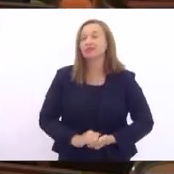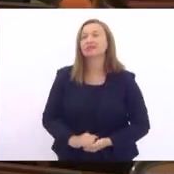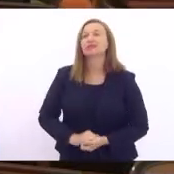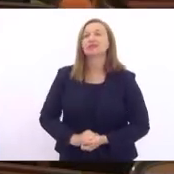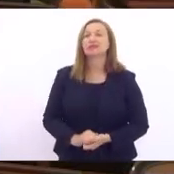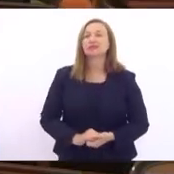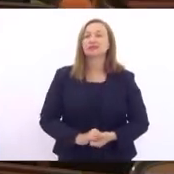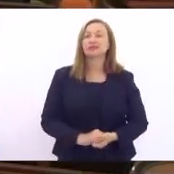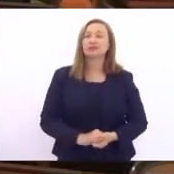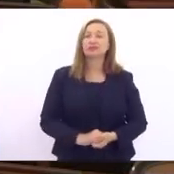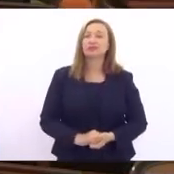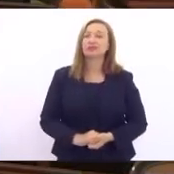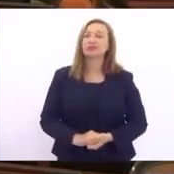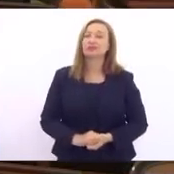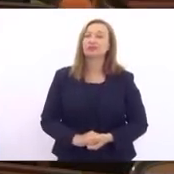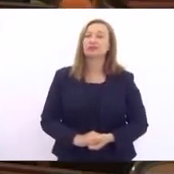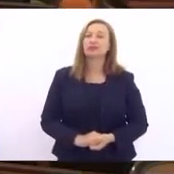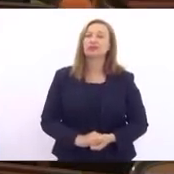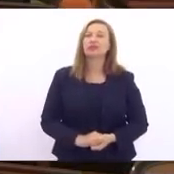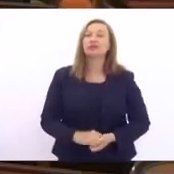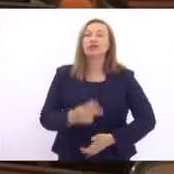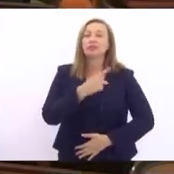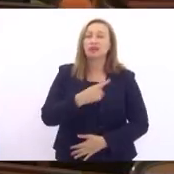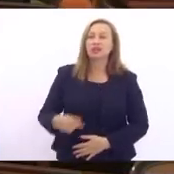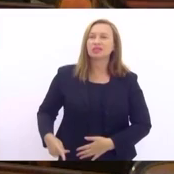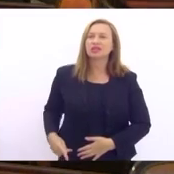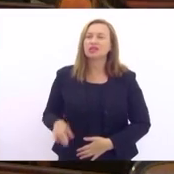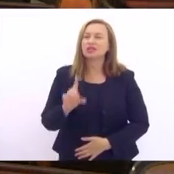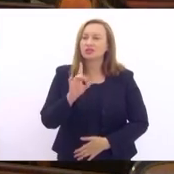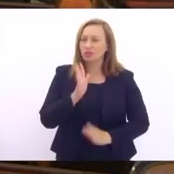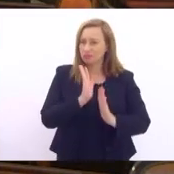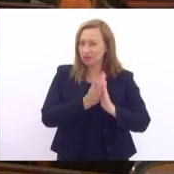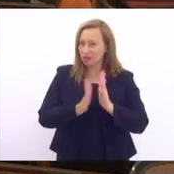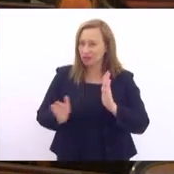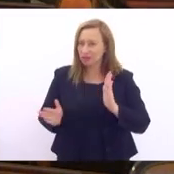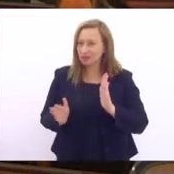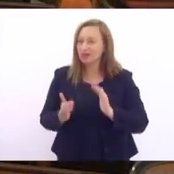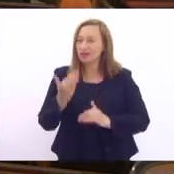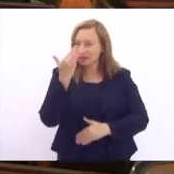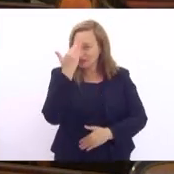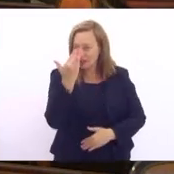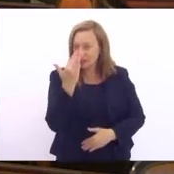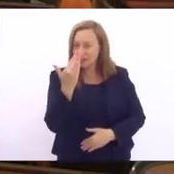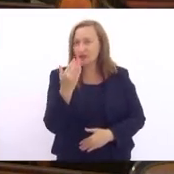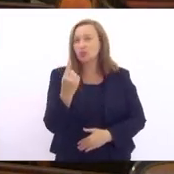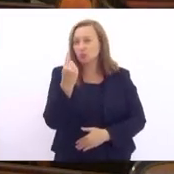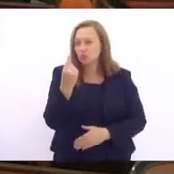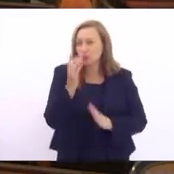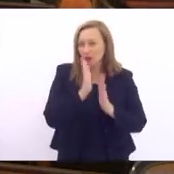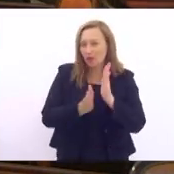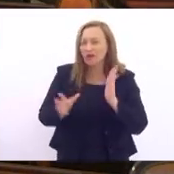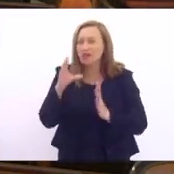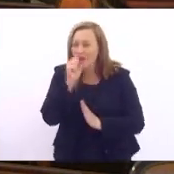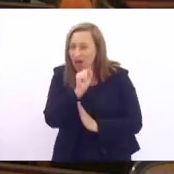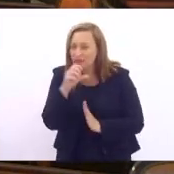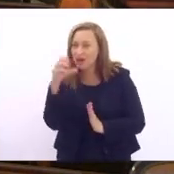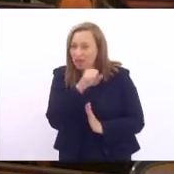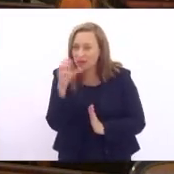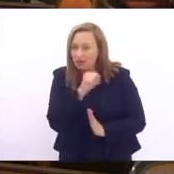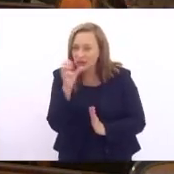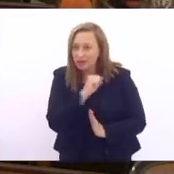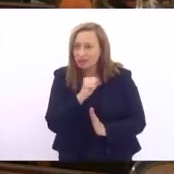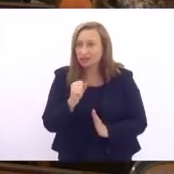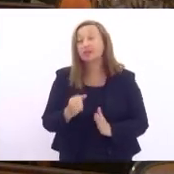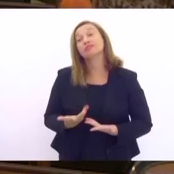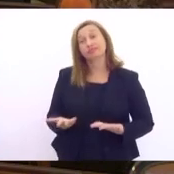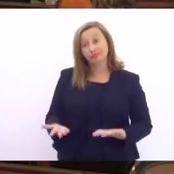Presidente Marcelo, apenas um pela ordem. Eu agradeço. Um pela ordem, rapidamente, muito rapidamente. Vai ter o... Oi.